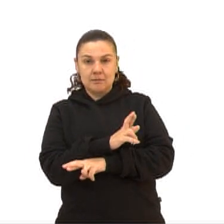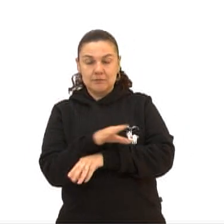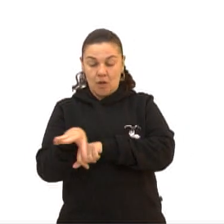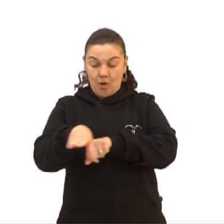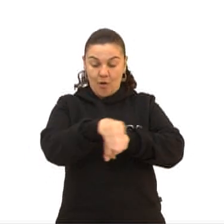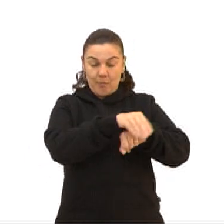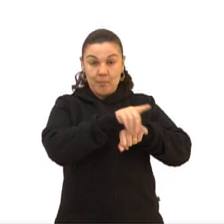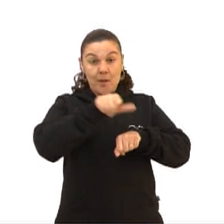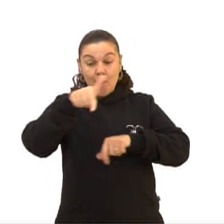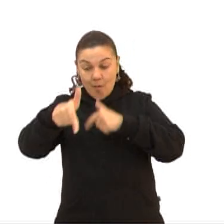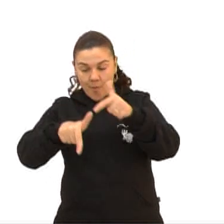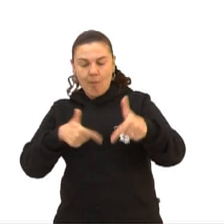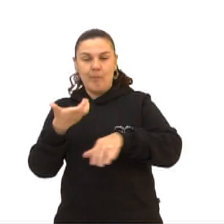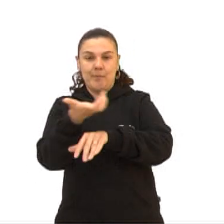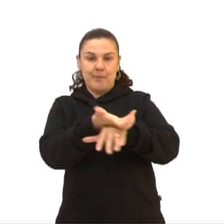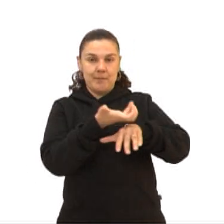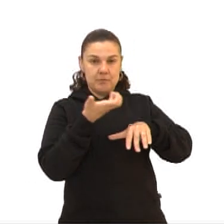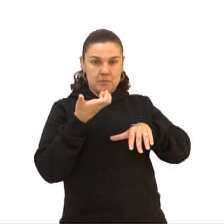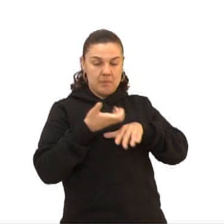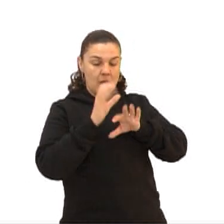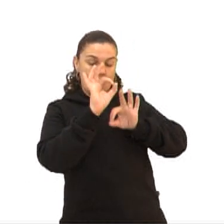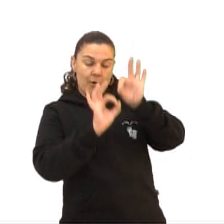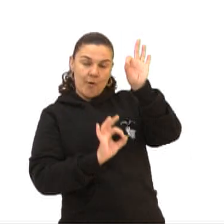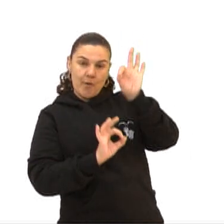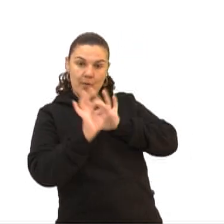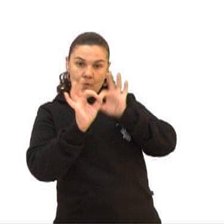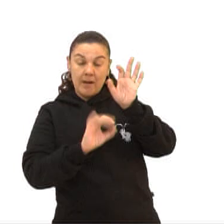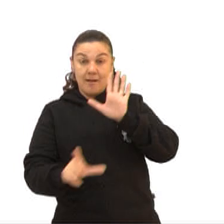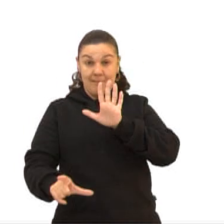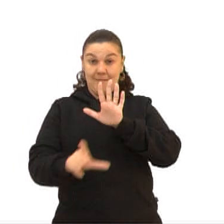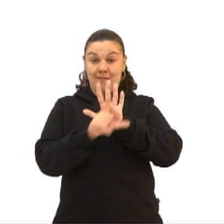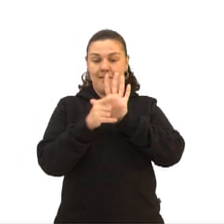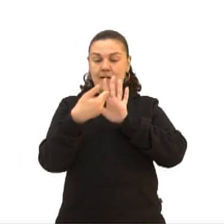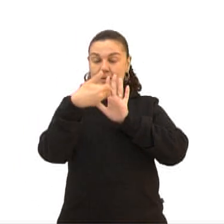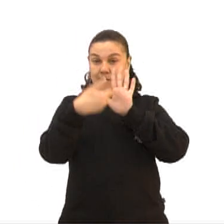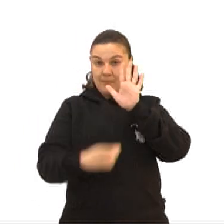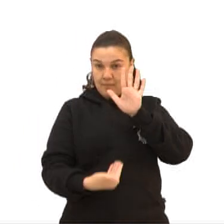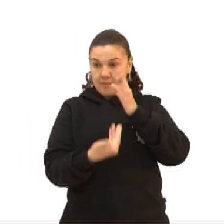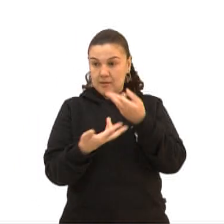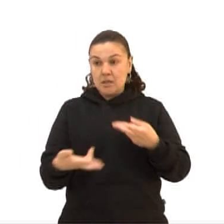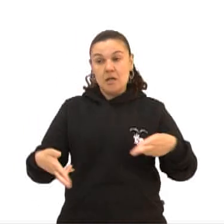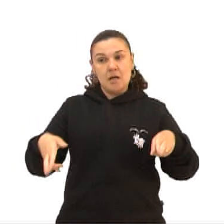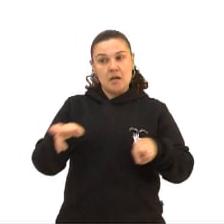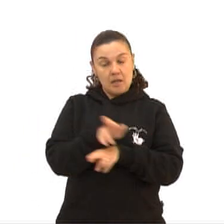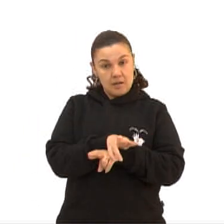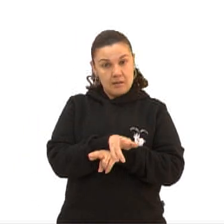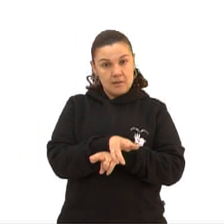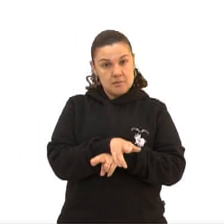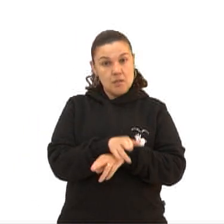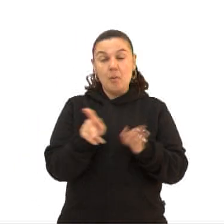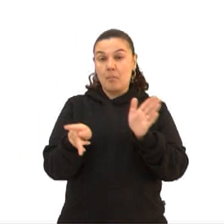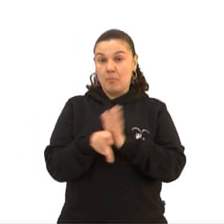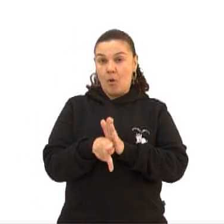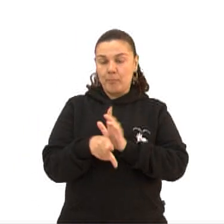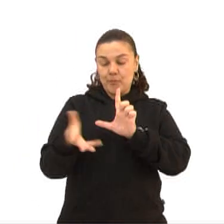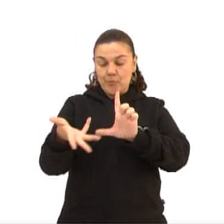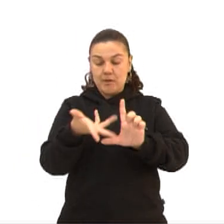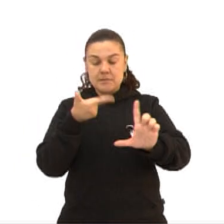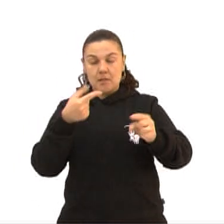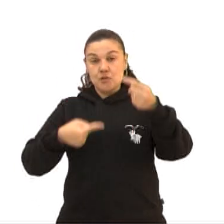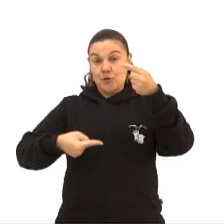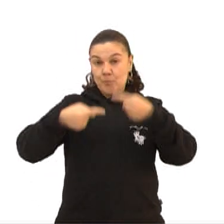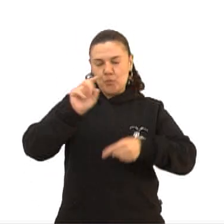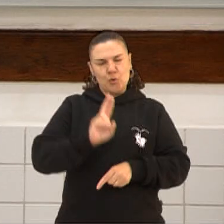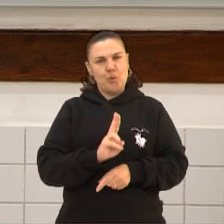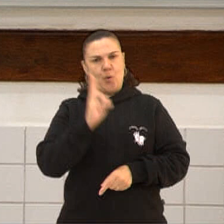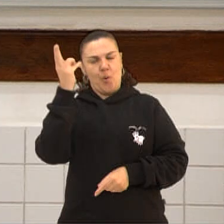conhecimentos das outras disciplinas, elabore um projeto de lei que se relacione de algum modo com estética política ou